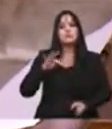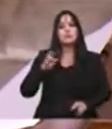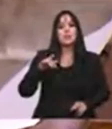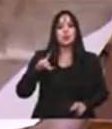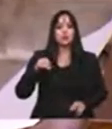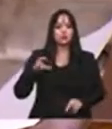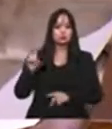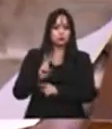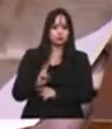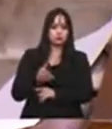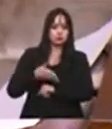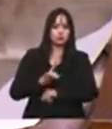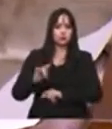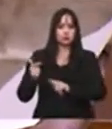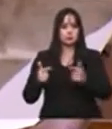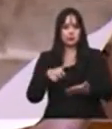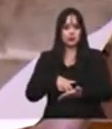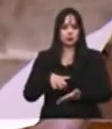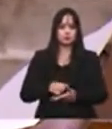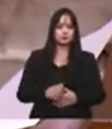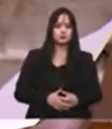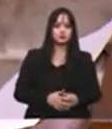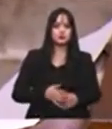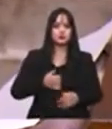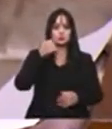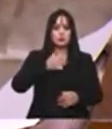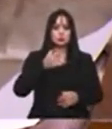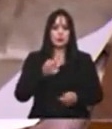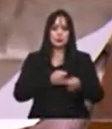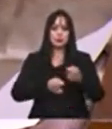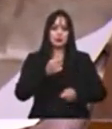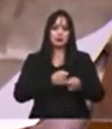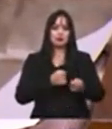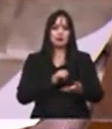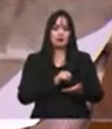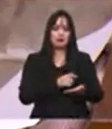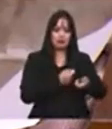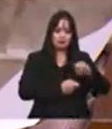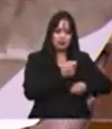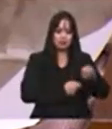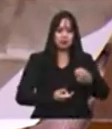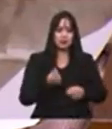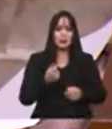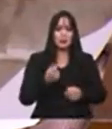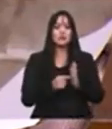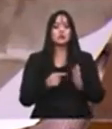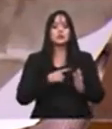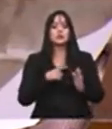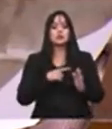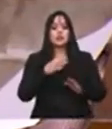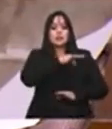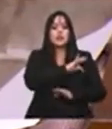eventual participação dos demais nas infrações penais. O primeiro mecanismo de lavagem de capitais citado na denúncia consiste em